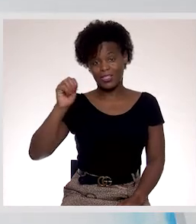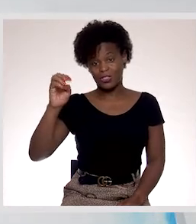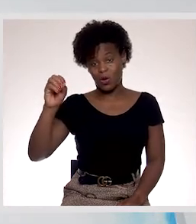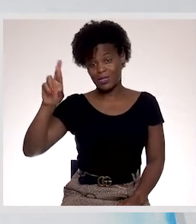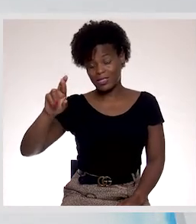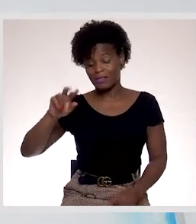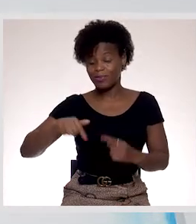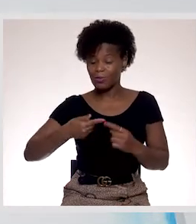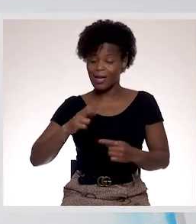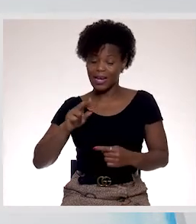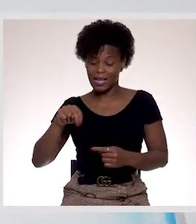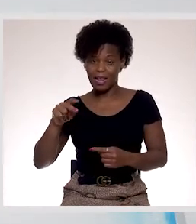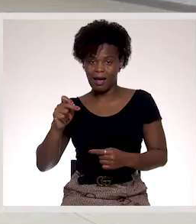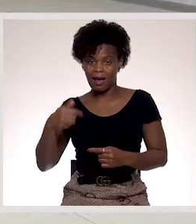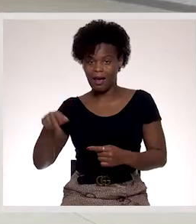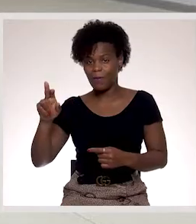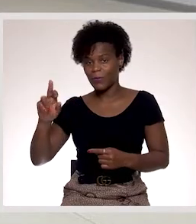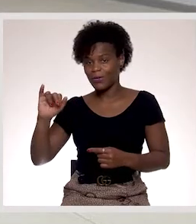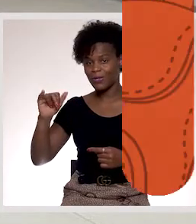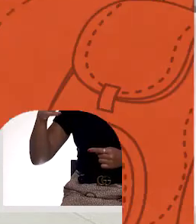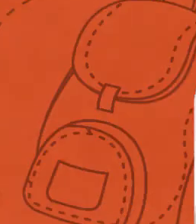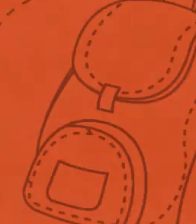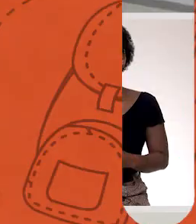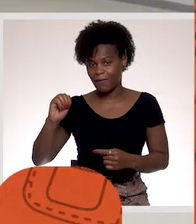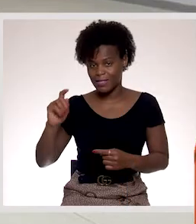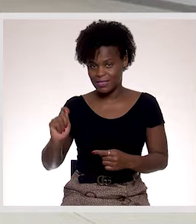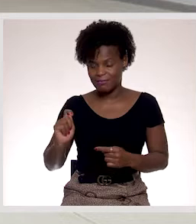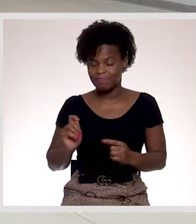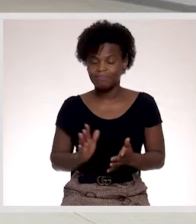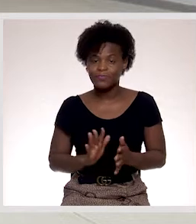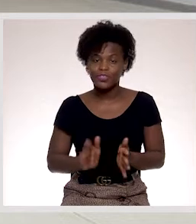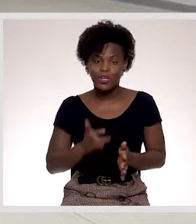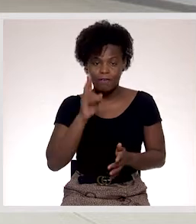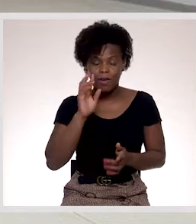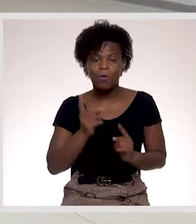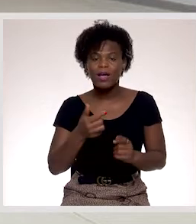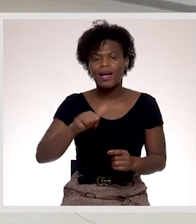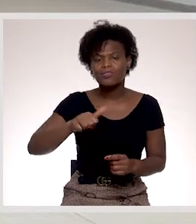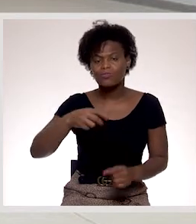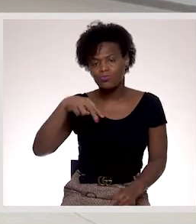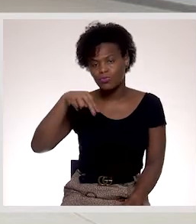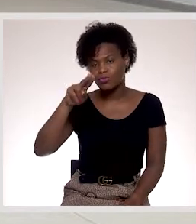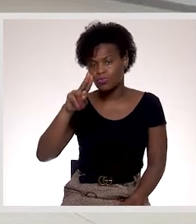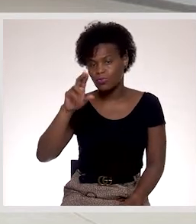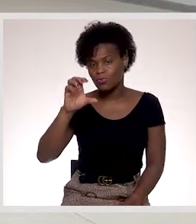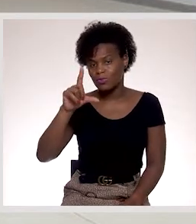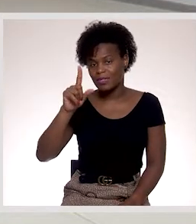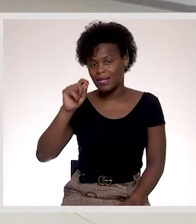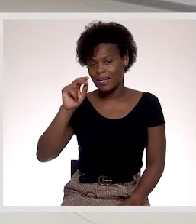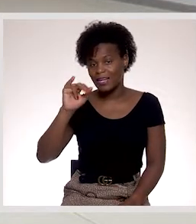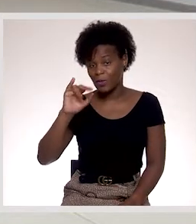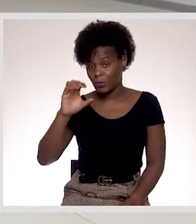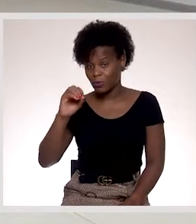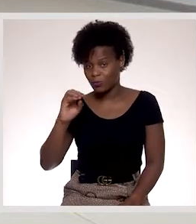RNA possui uma ribose. Então, já vimos o que são ácidos nucleicos. Hoje, agora,